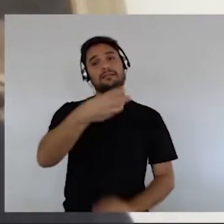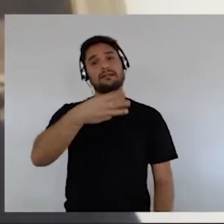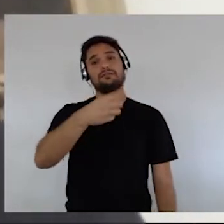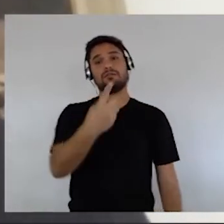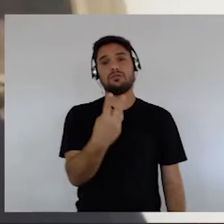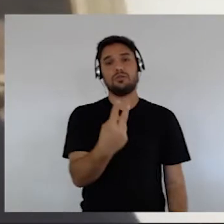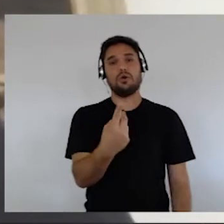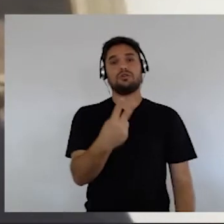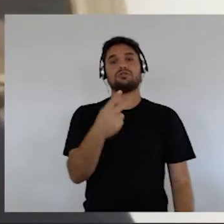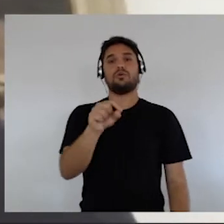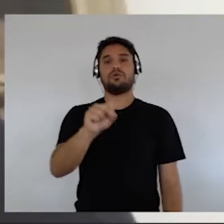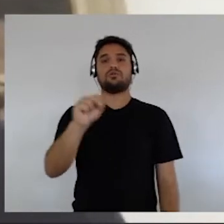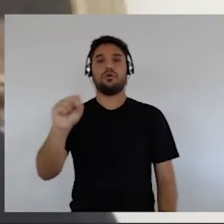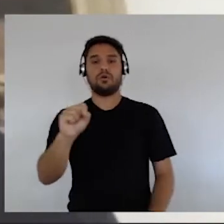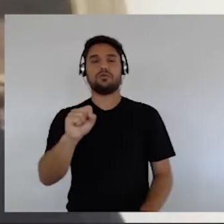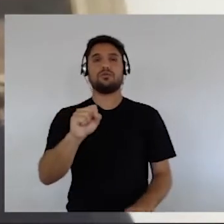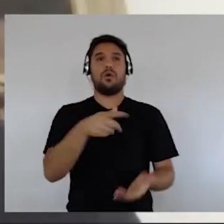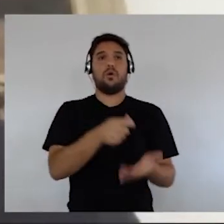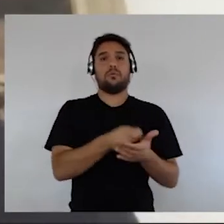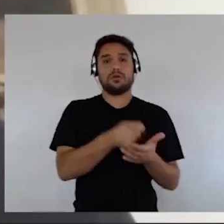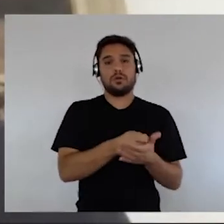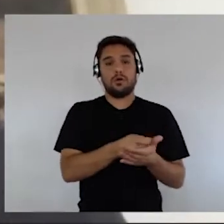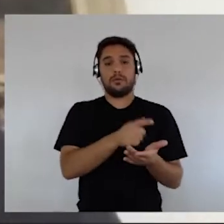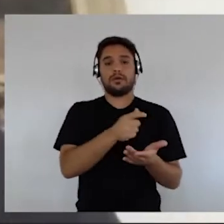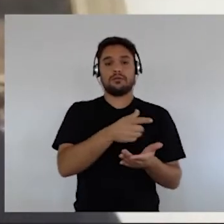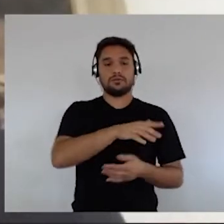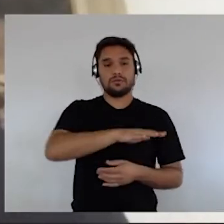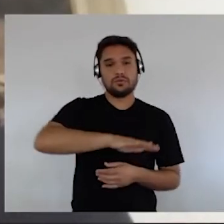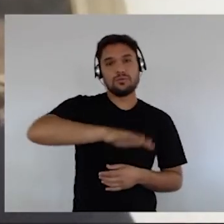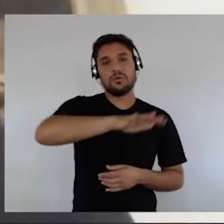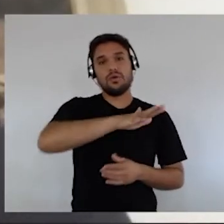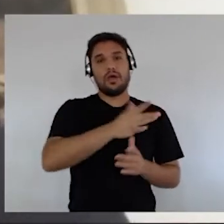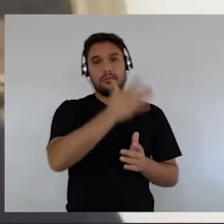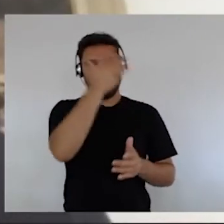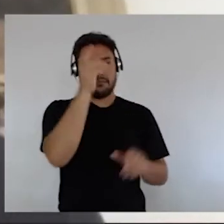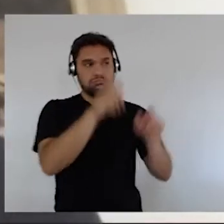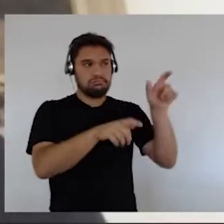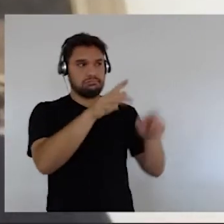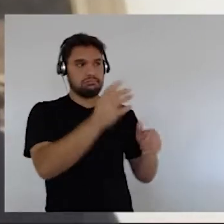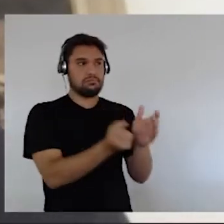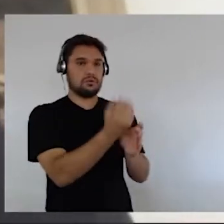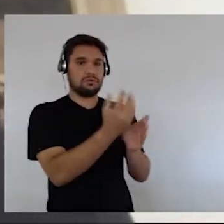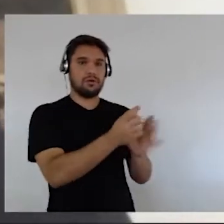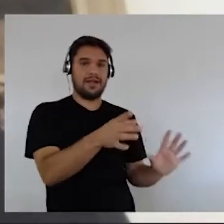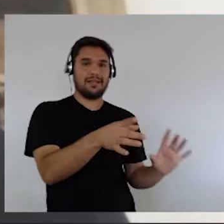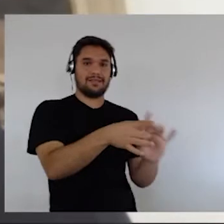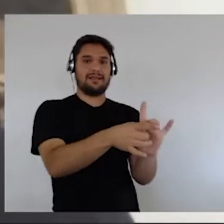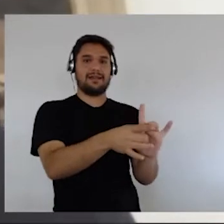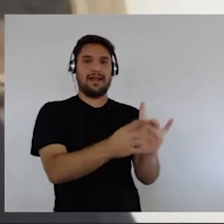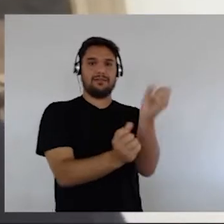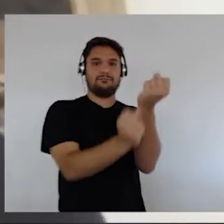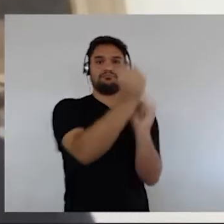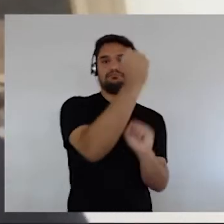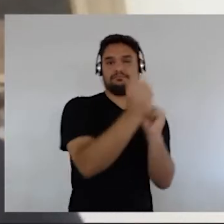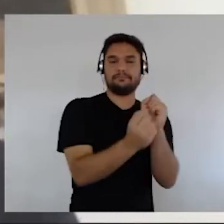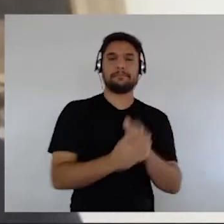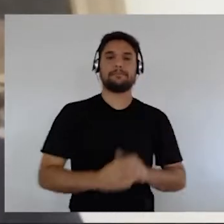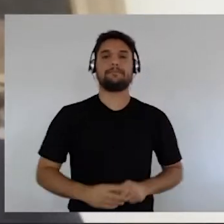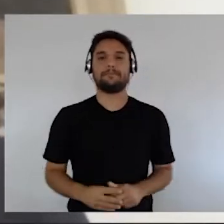13.288 traz obrigatoriamente, impõe obrigatoriamente aos produtores integrados e às empresas